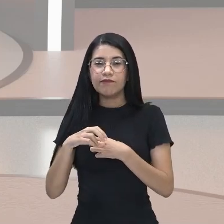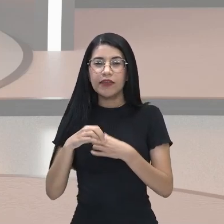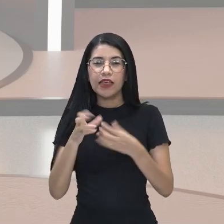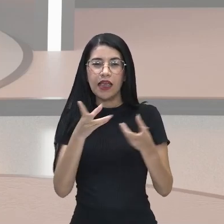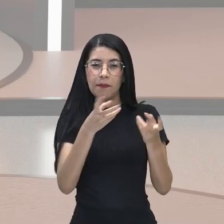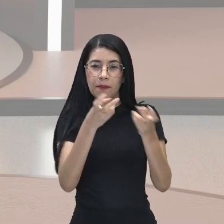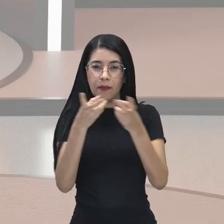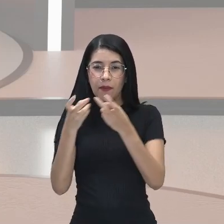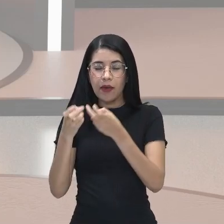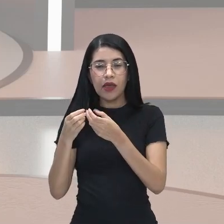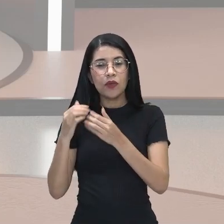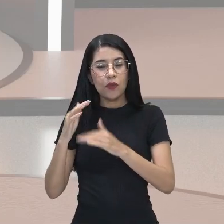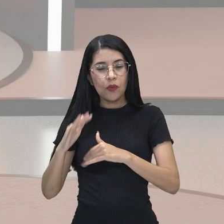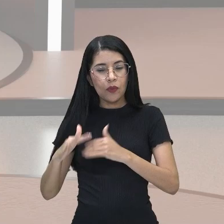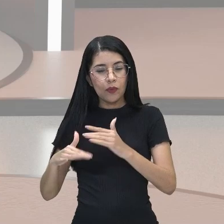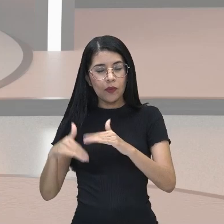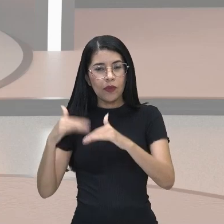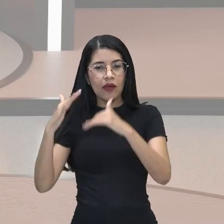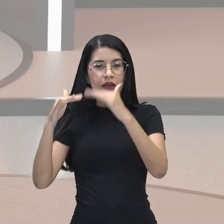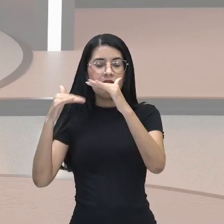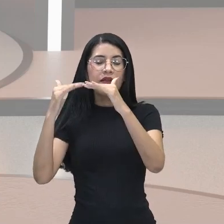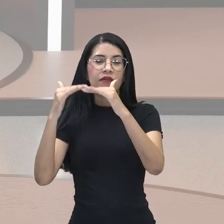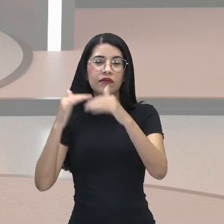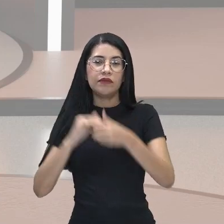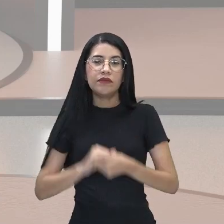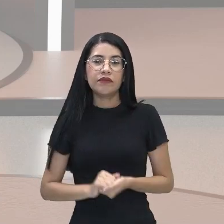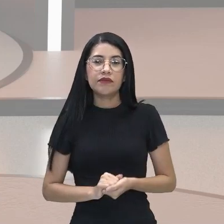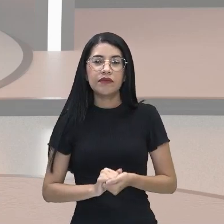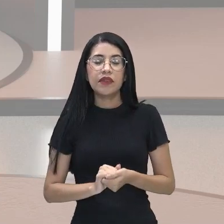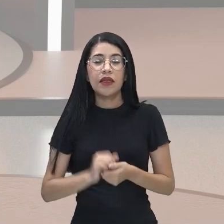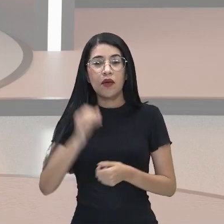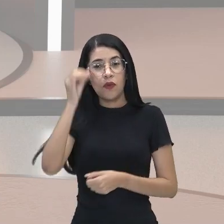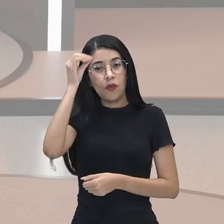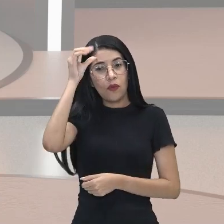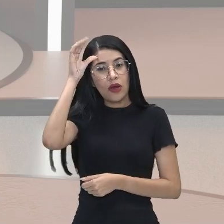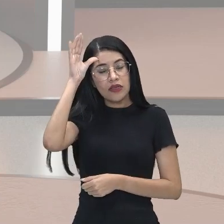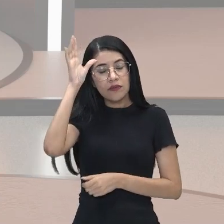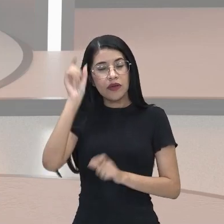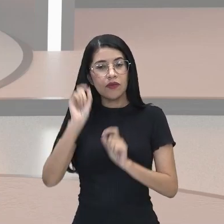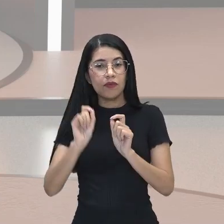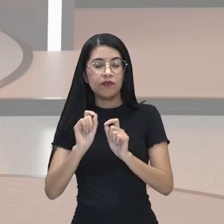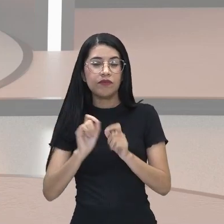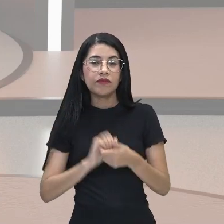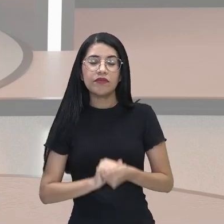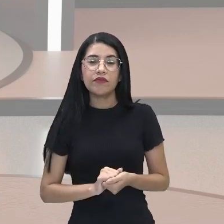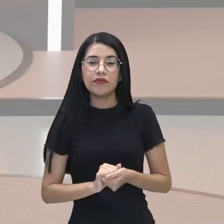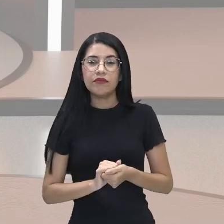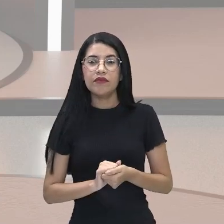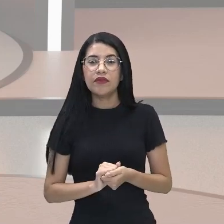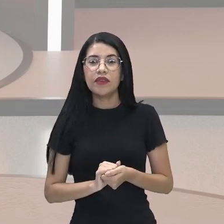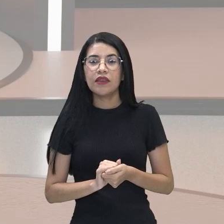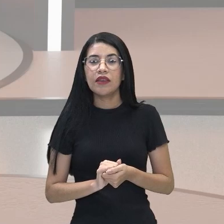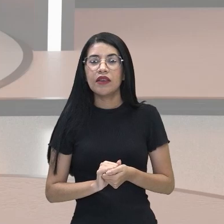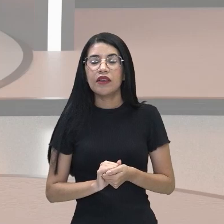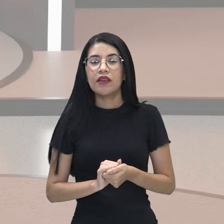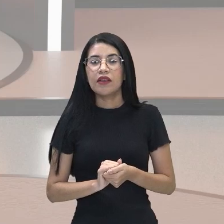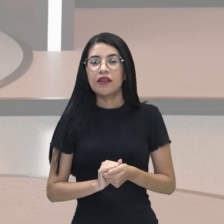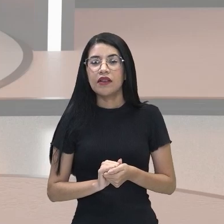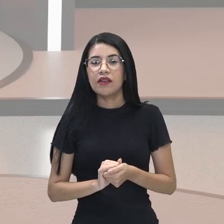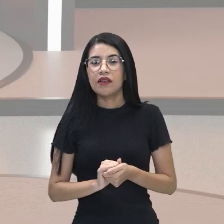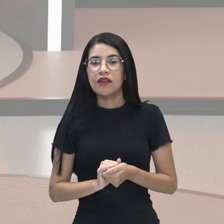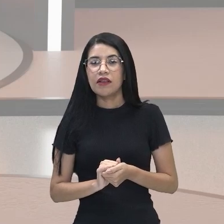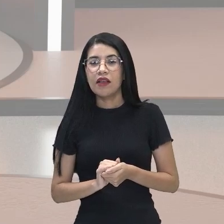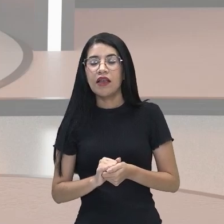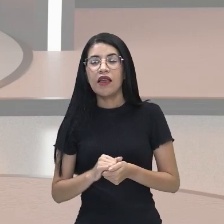reunir durante a sua existência. O conhecimento é uma síntese operada pela razão.